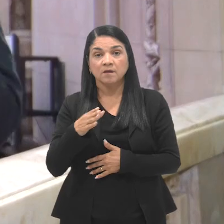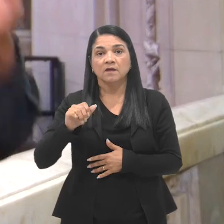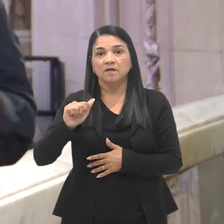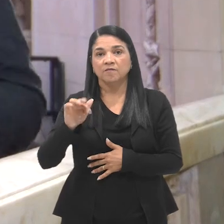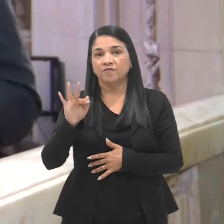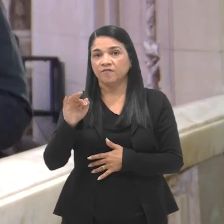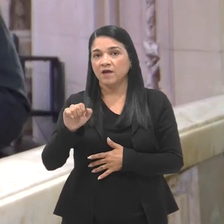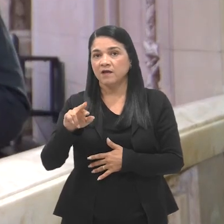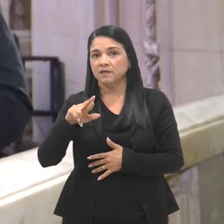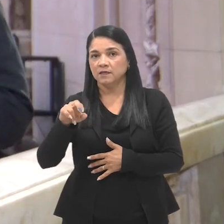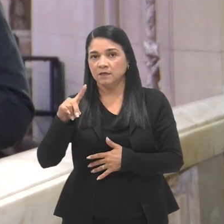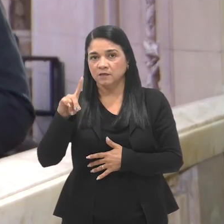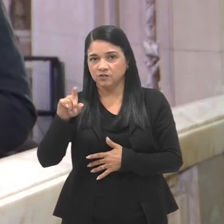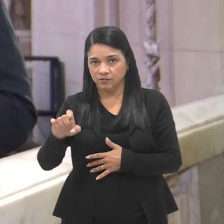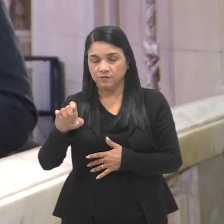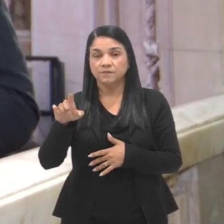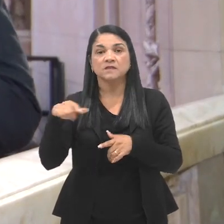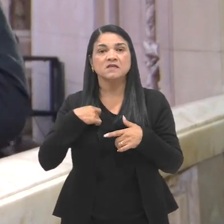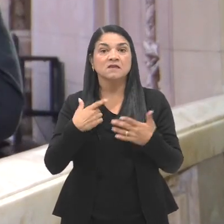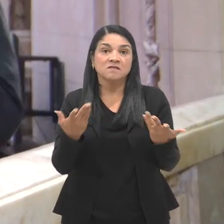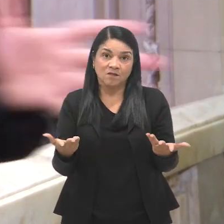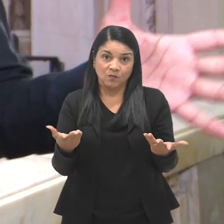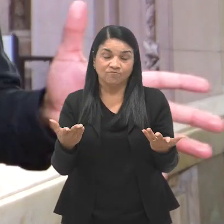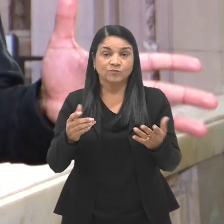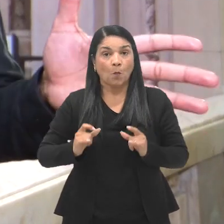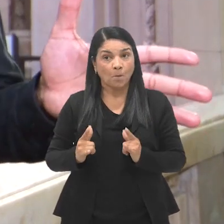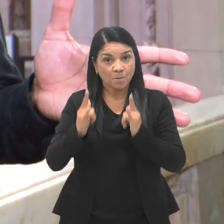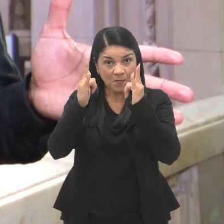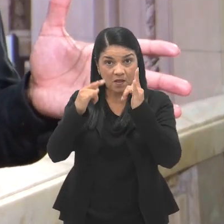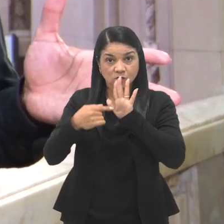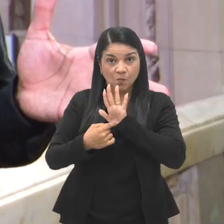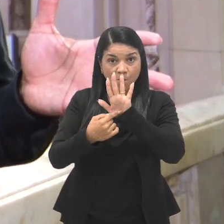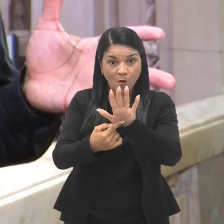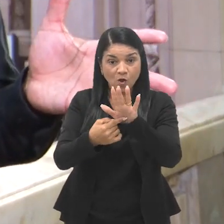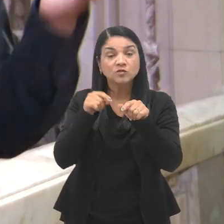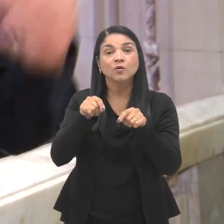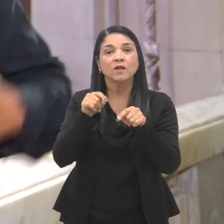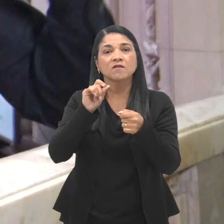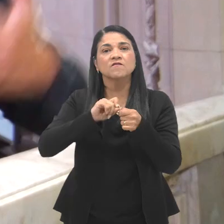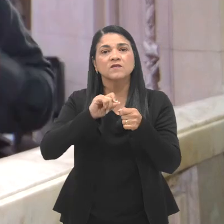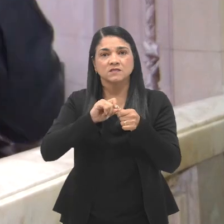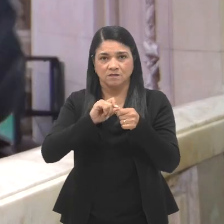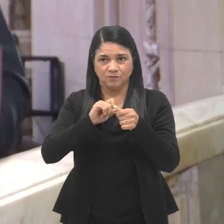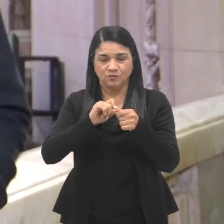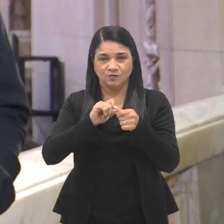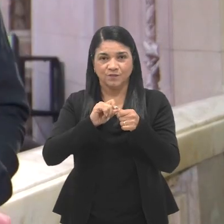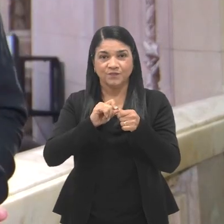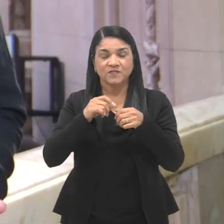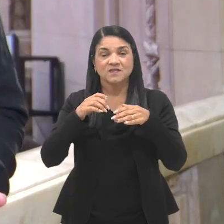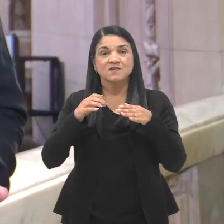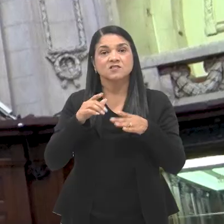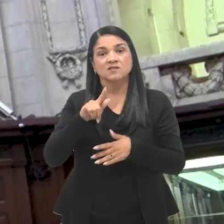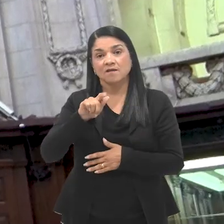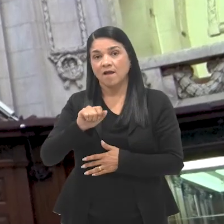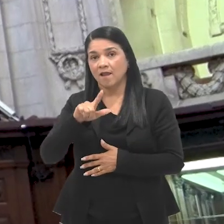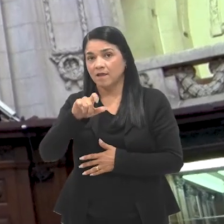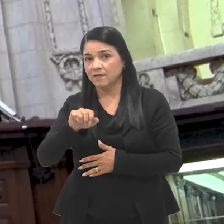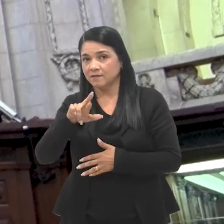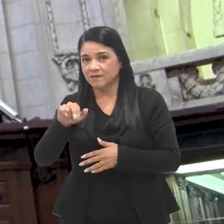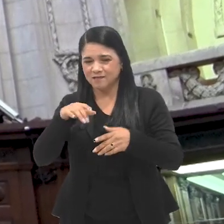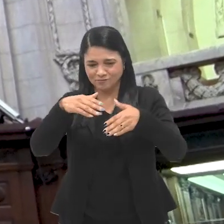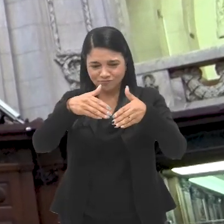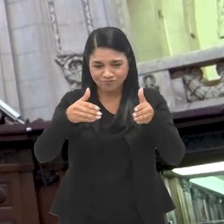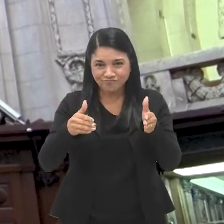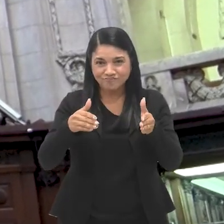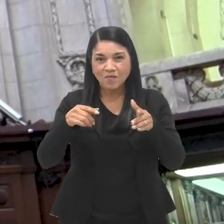mostra claramente como que esse tipo de edificação não pode estar distante da realidade que nós vivemos. Um prédio é o que nós fazemos dele. As